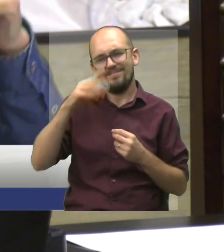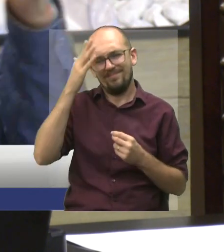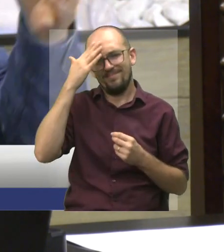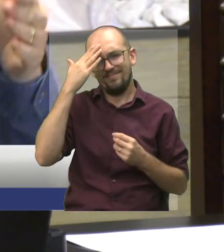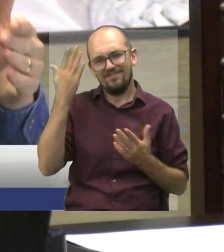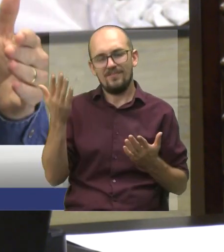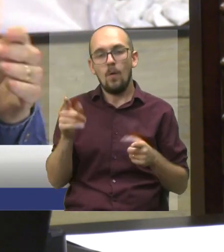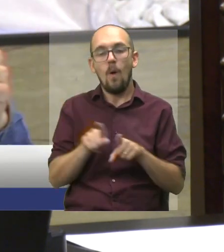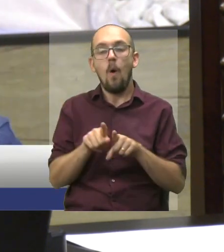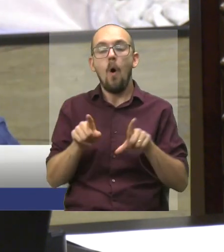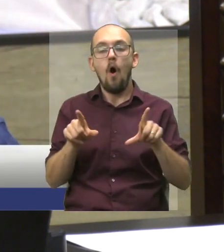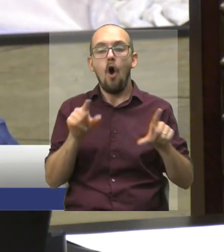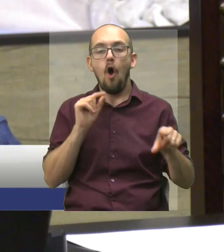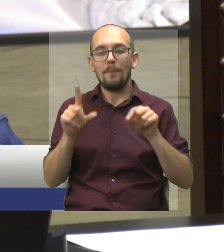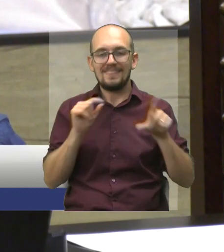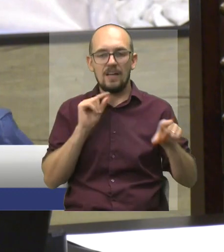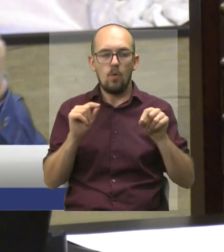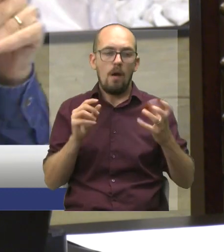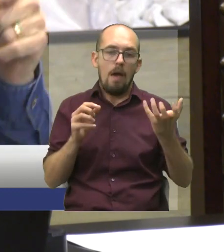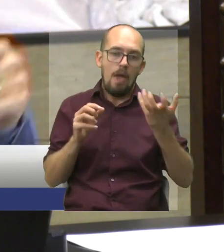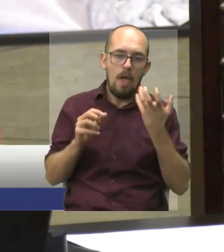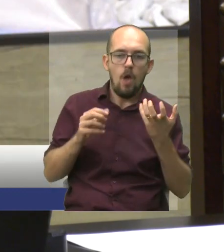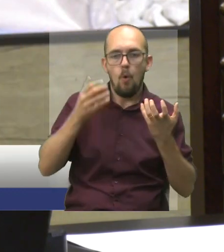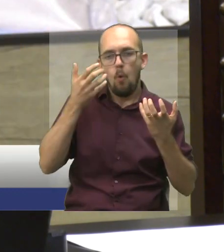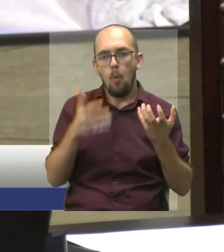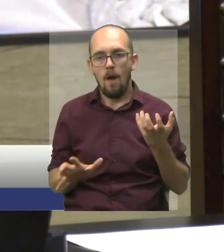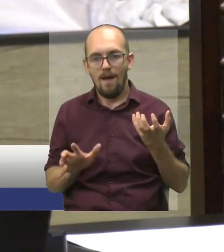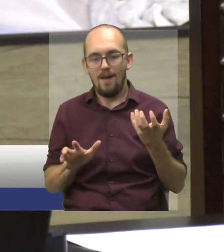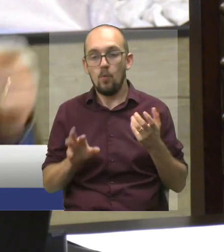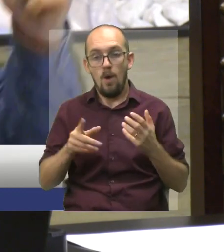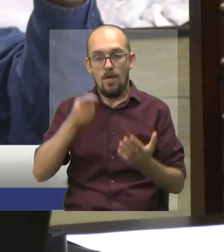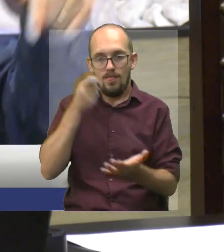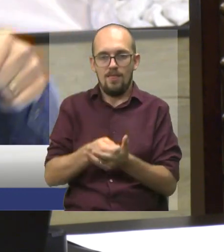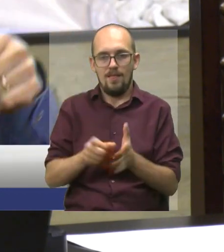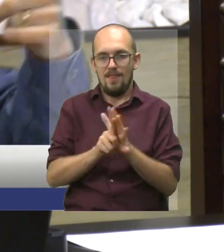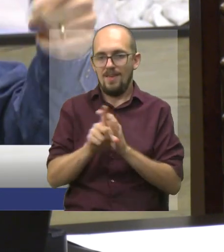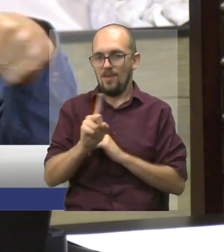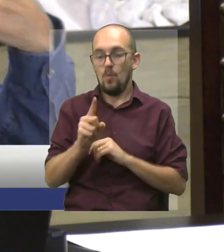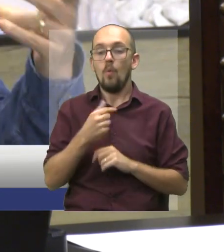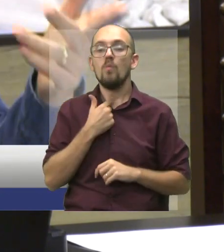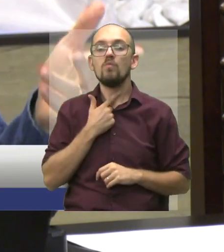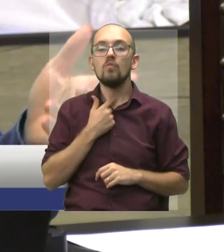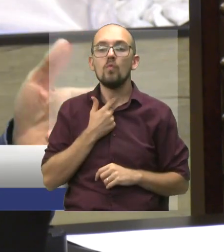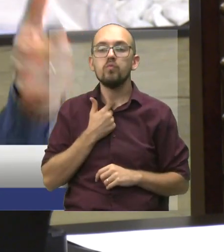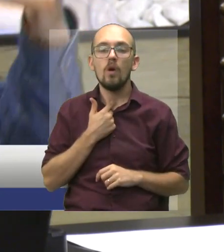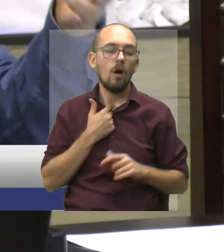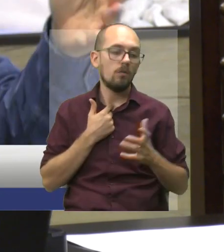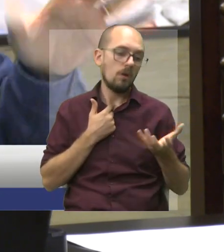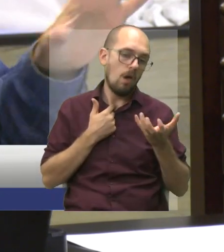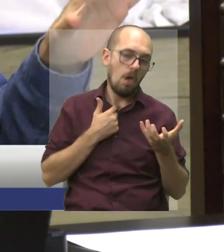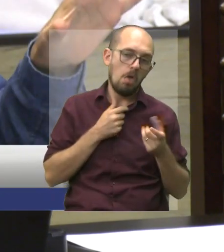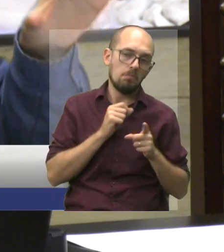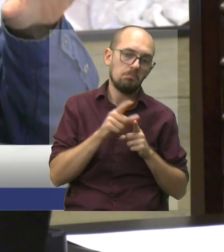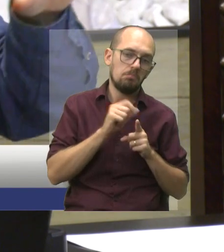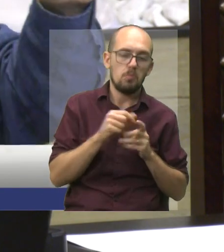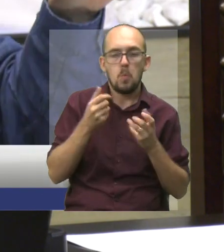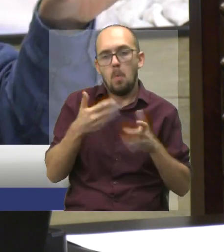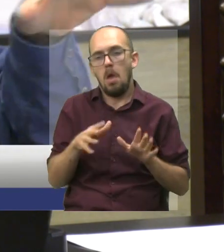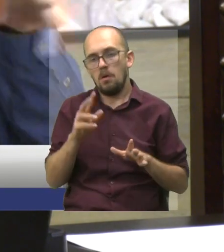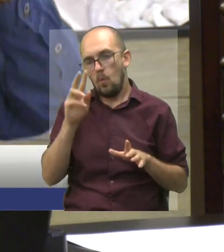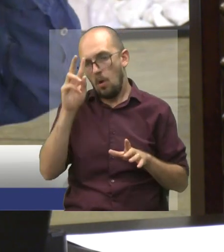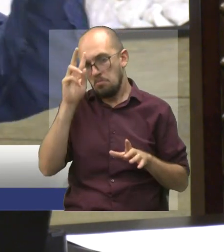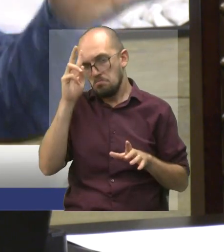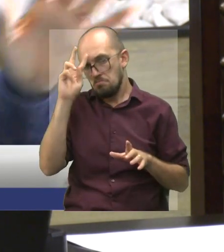É por opção, né? Não é por força de lei, é por força da vontade. A vontade dele de contribuir. Ele quer entrar no sistema, não